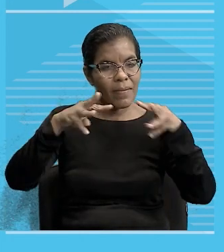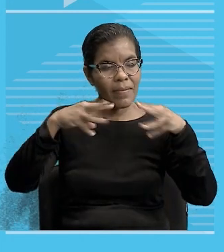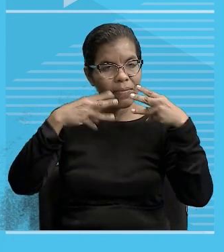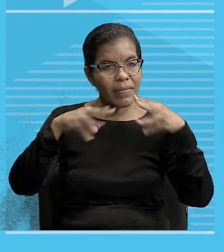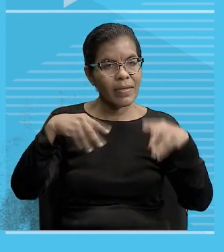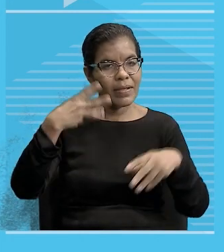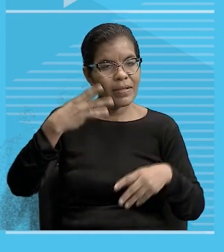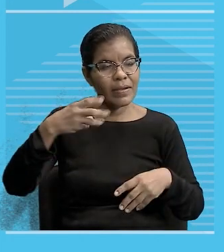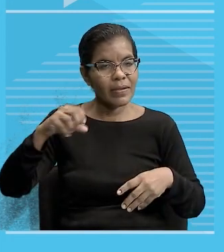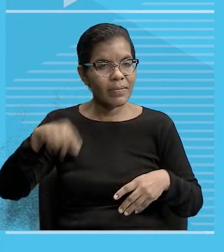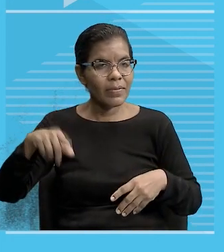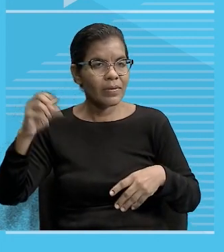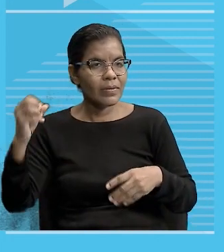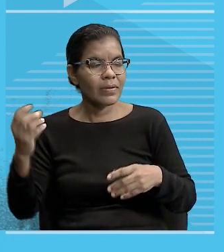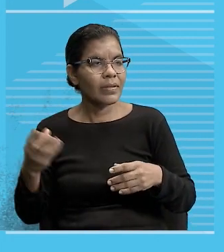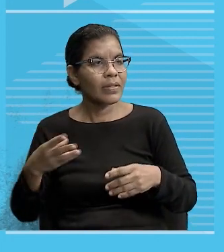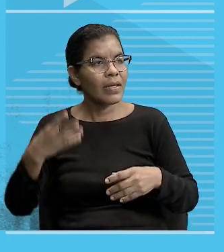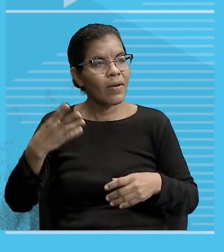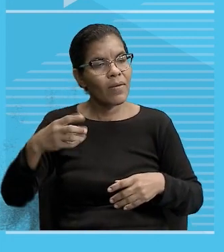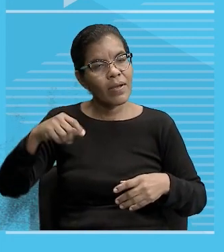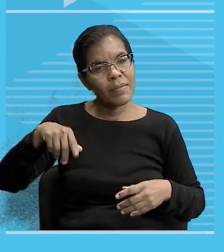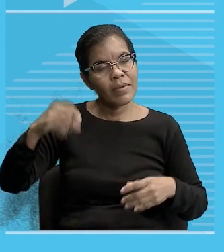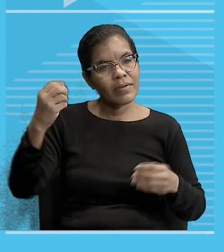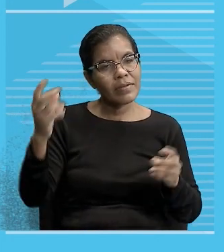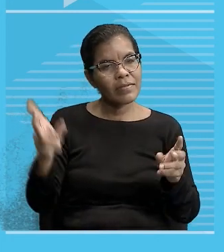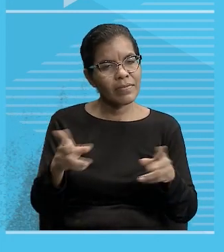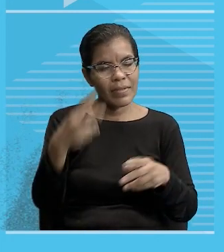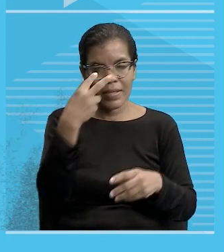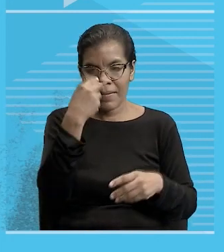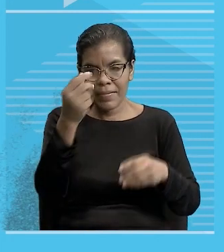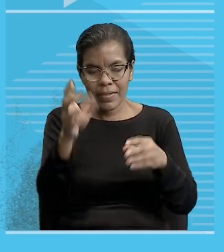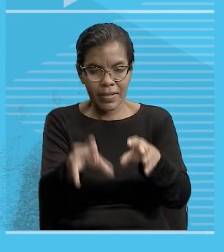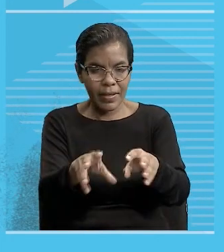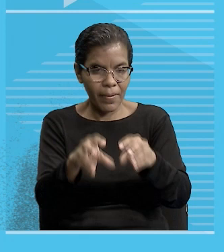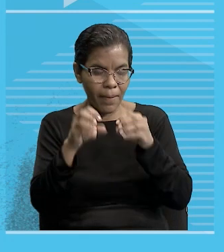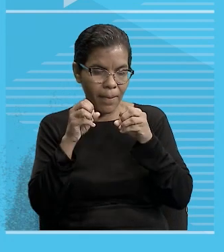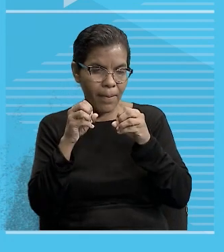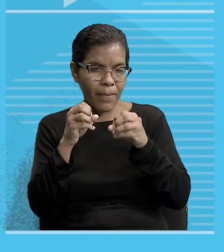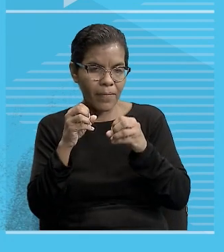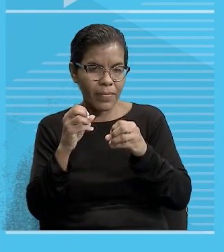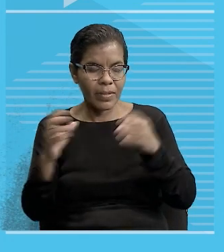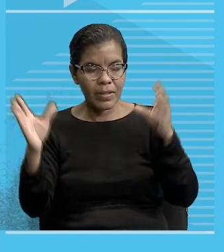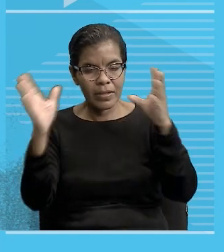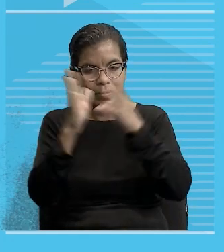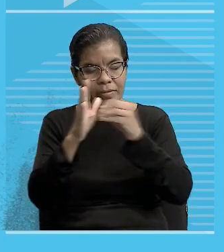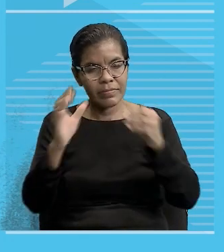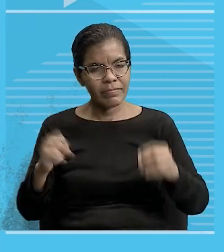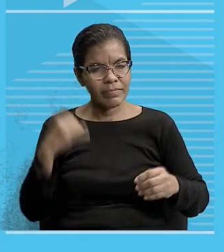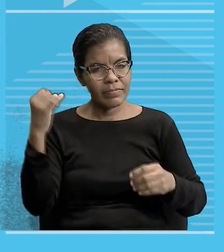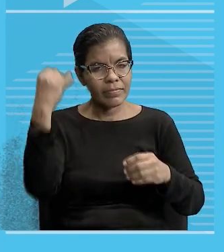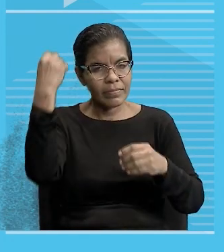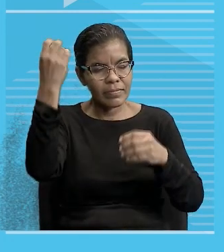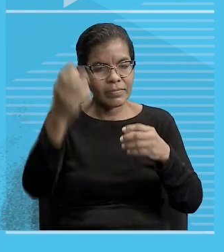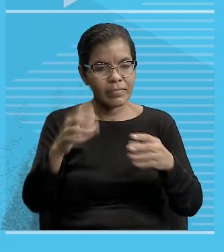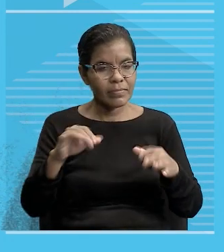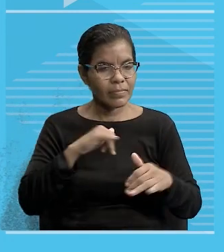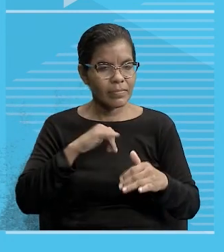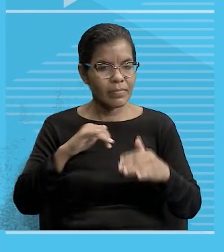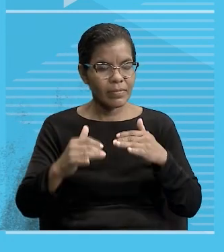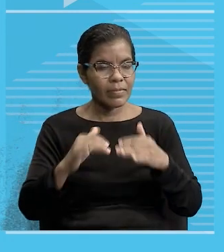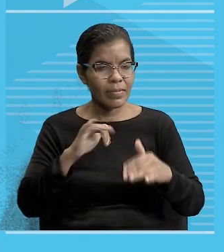3.0 e 4.0 ele é muito parecido ele atrai a partir de conteúdos relevantes a internet